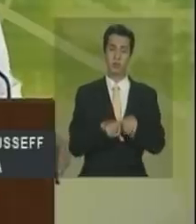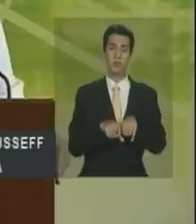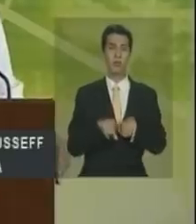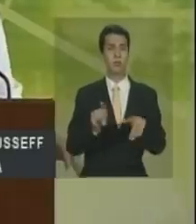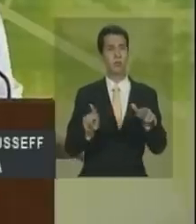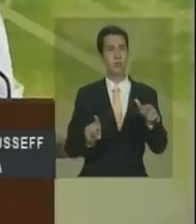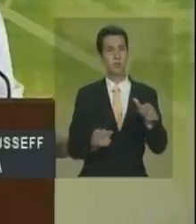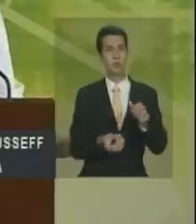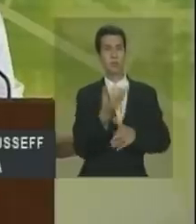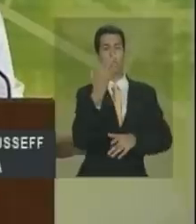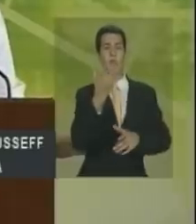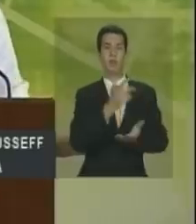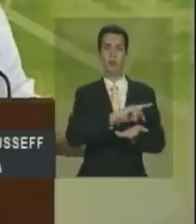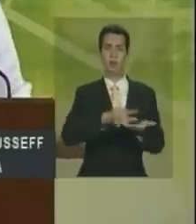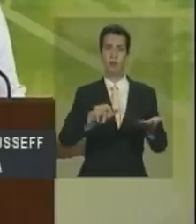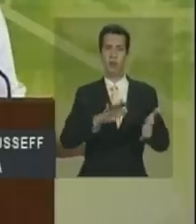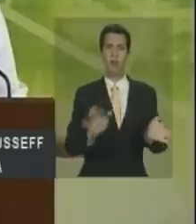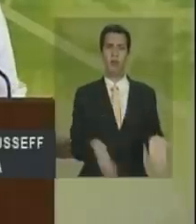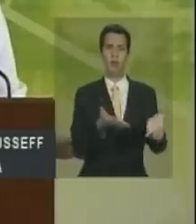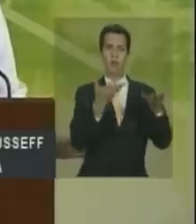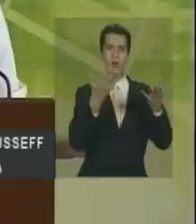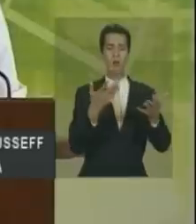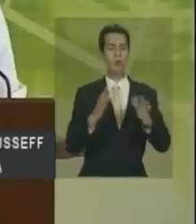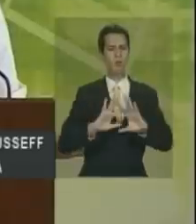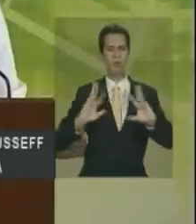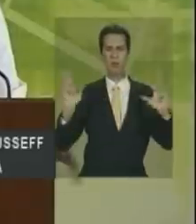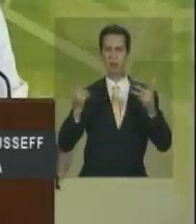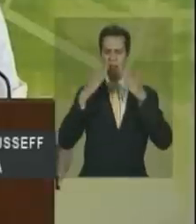incentivos, estão todos voltados para o mesmo